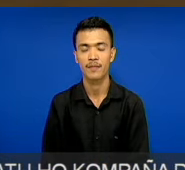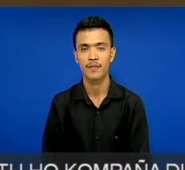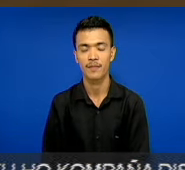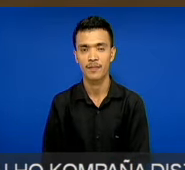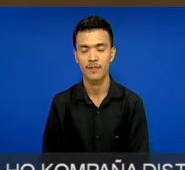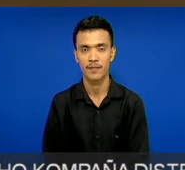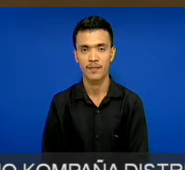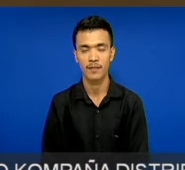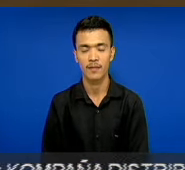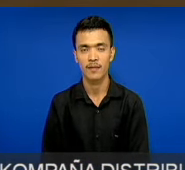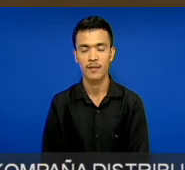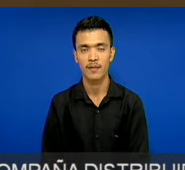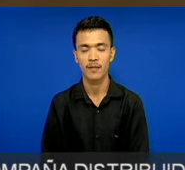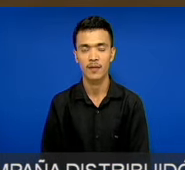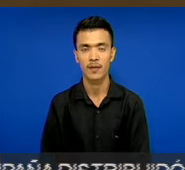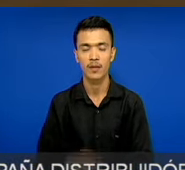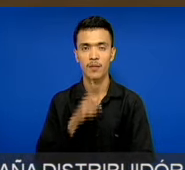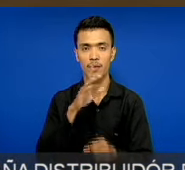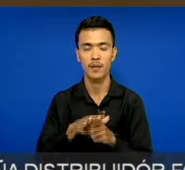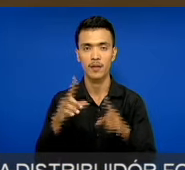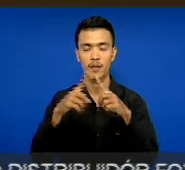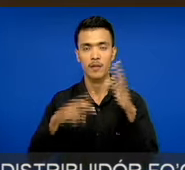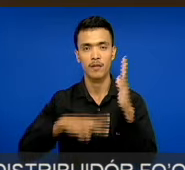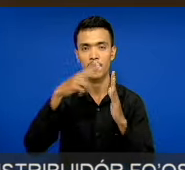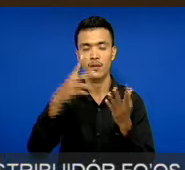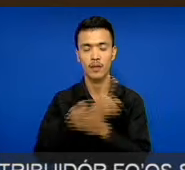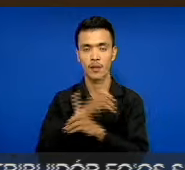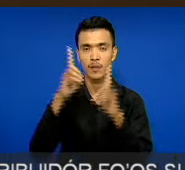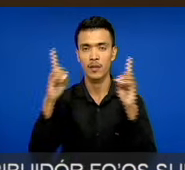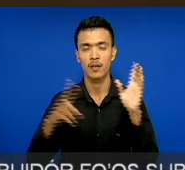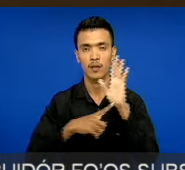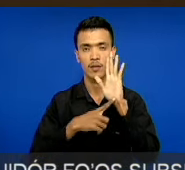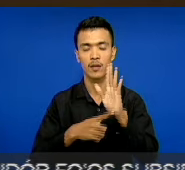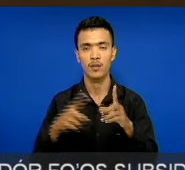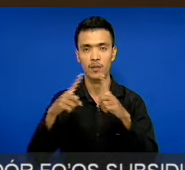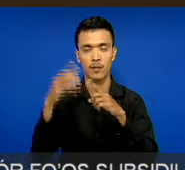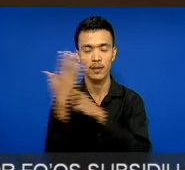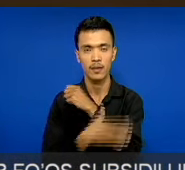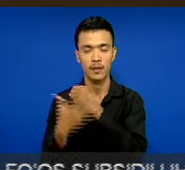os compromissos com os valores democráticos que definem as nossas nações.